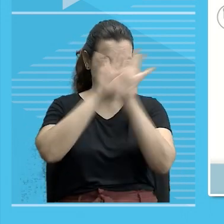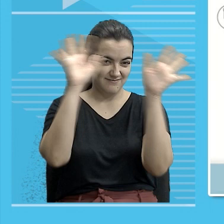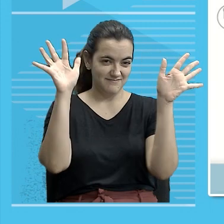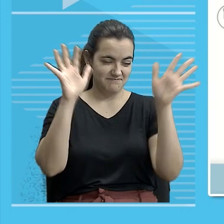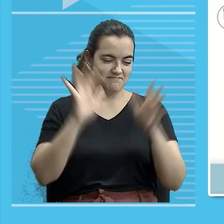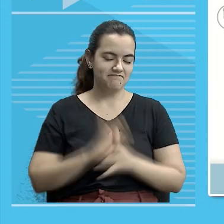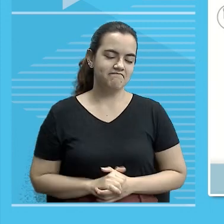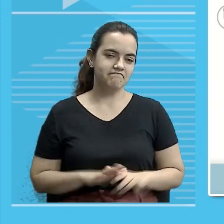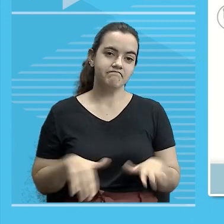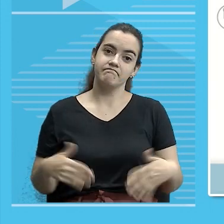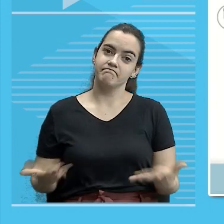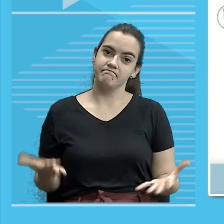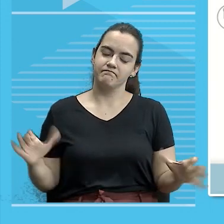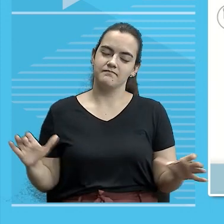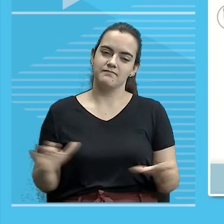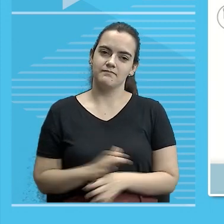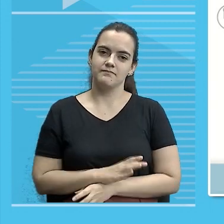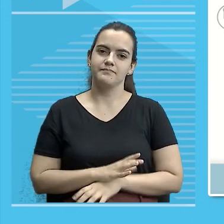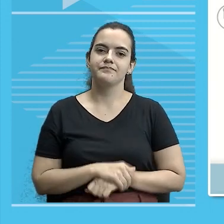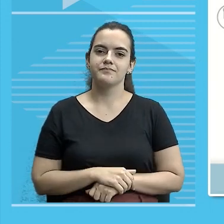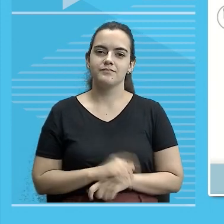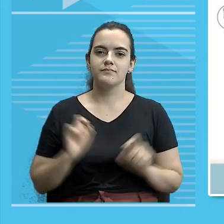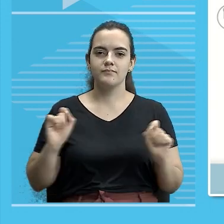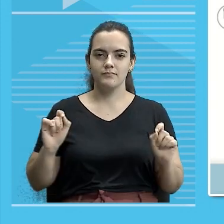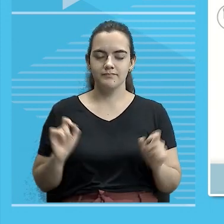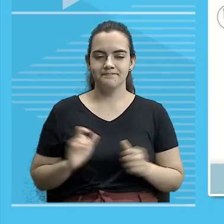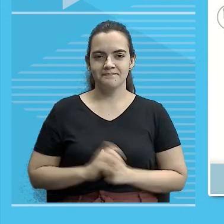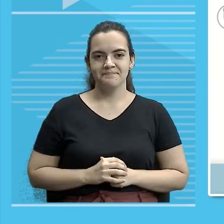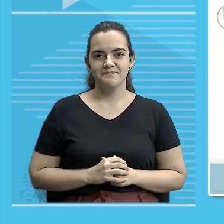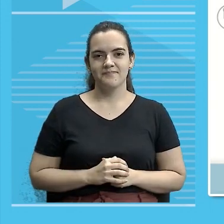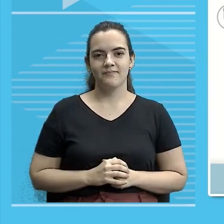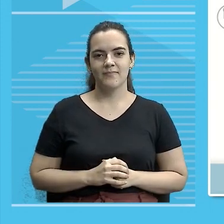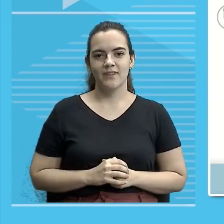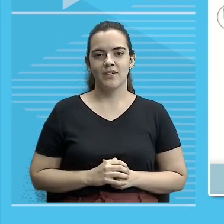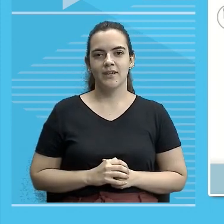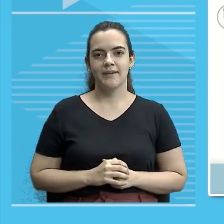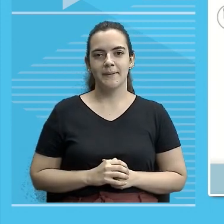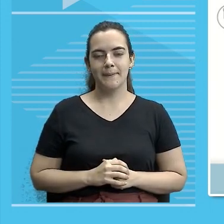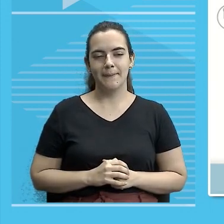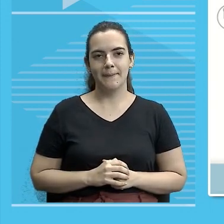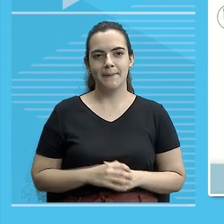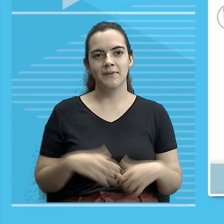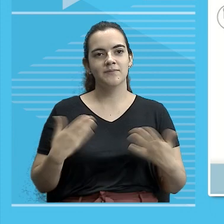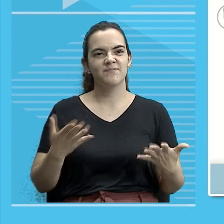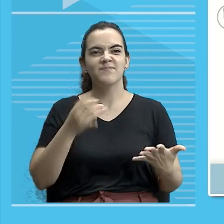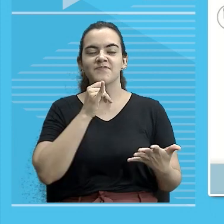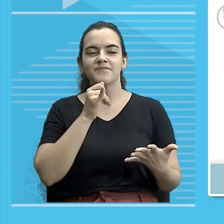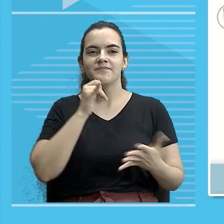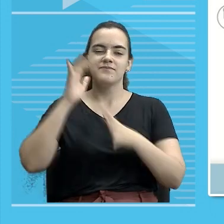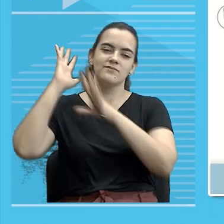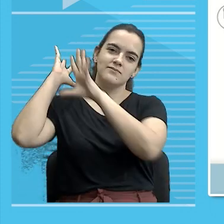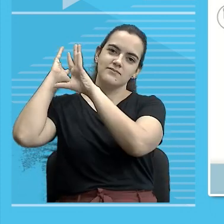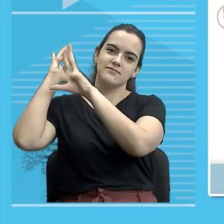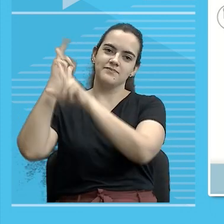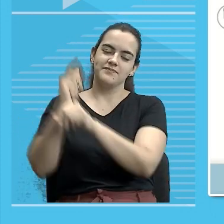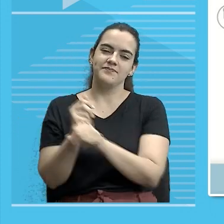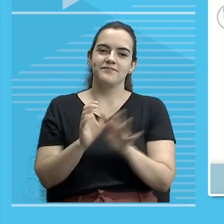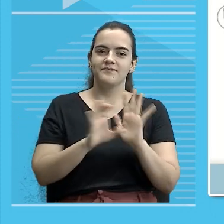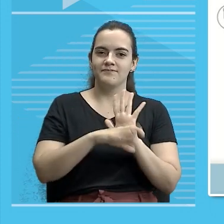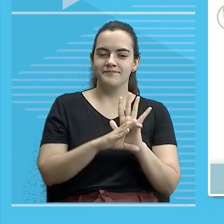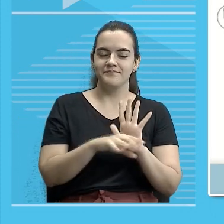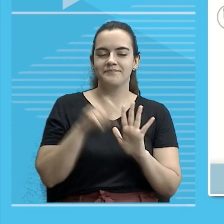gente trouxe para vocês essa revisão de conceitos